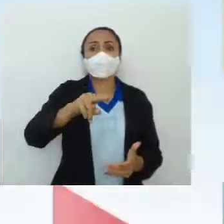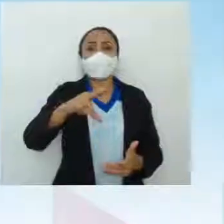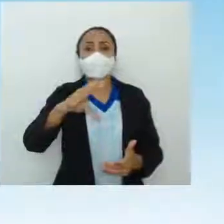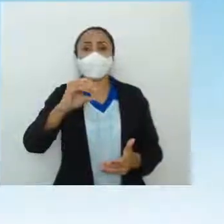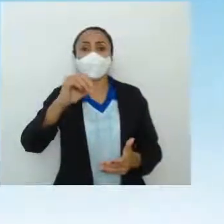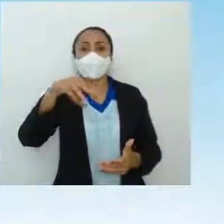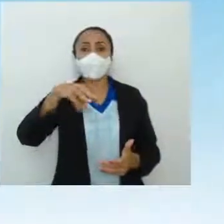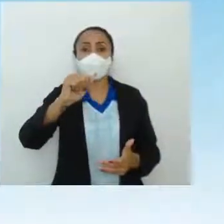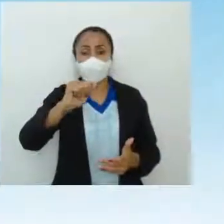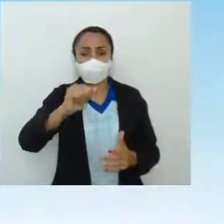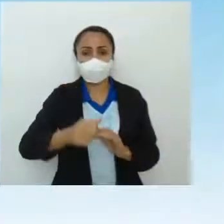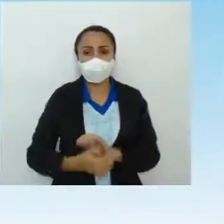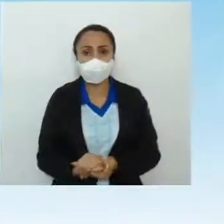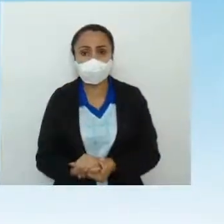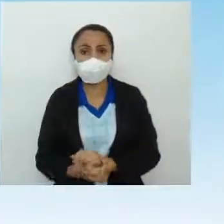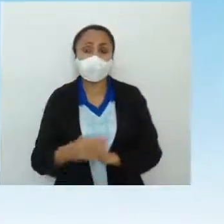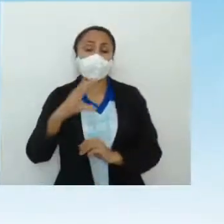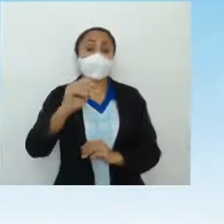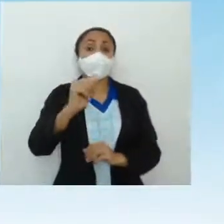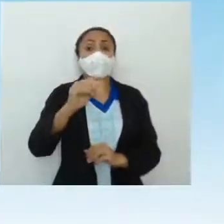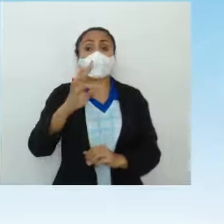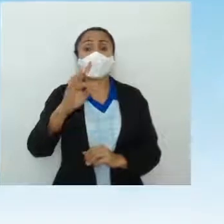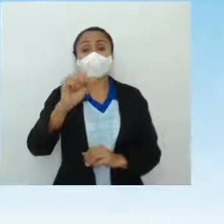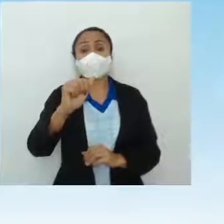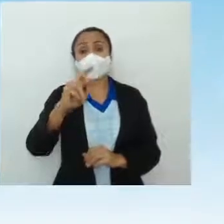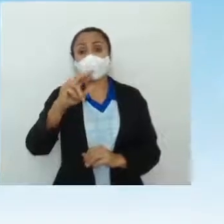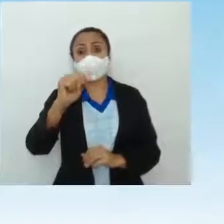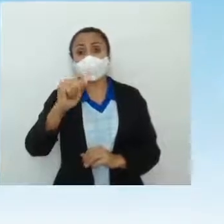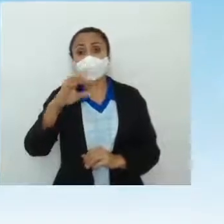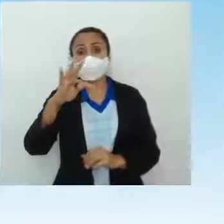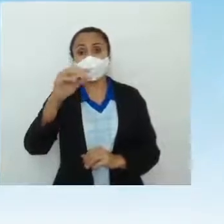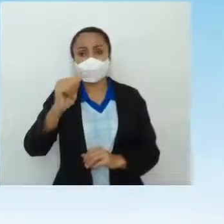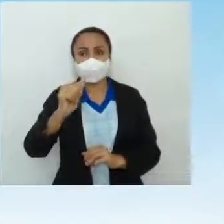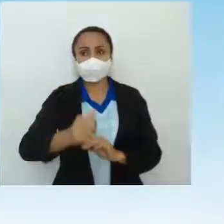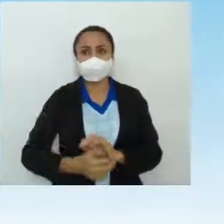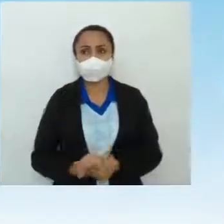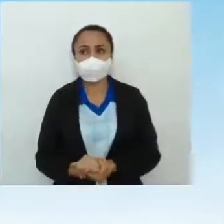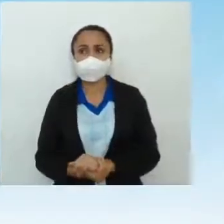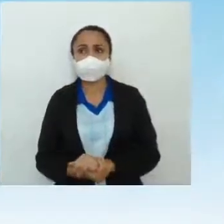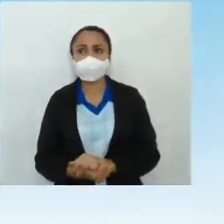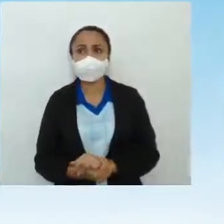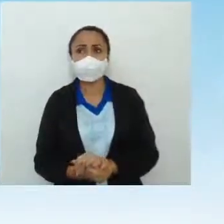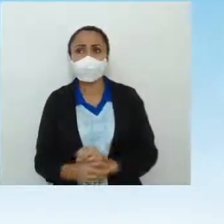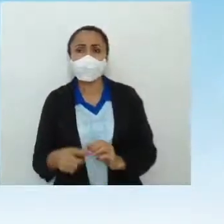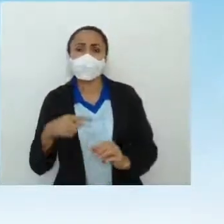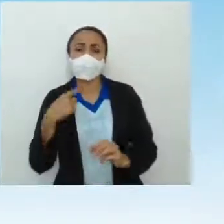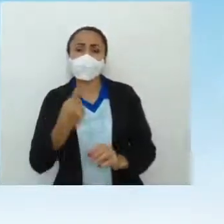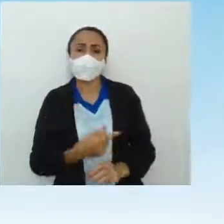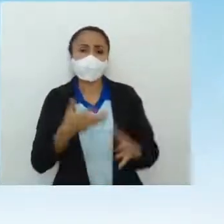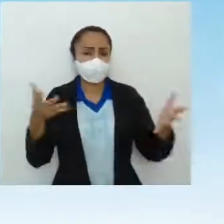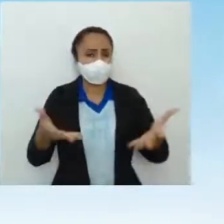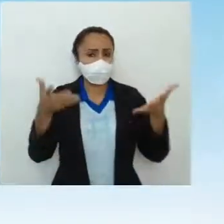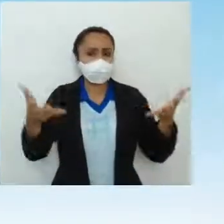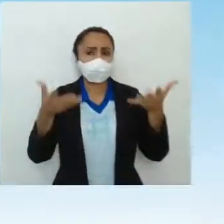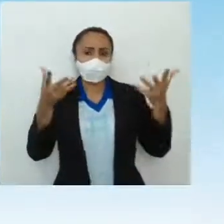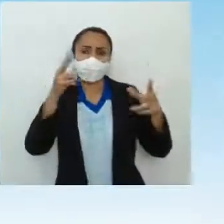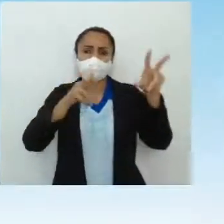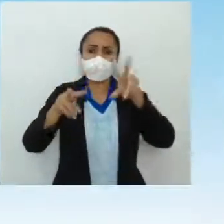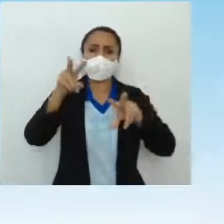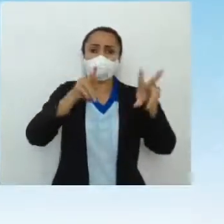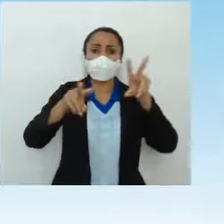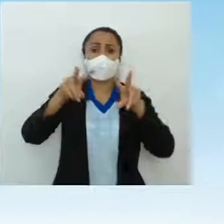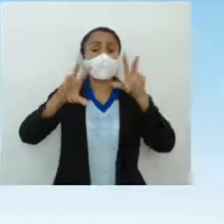catarata, o daltonismo e também a conjuntivite. O nosso sistema visual é que vai